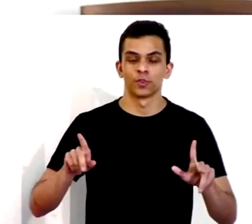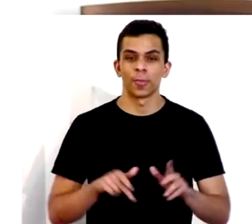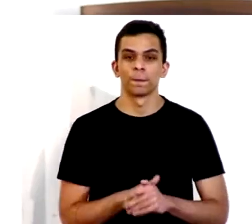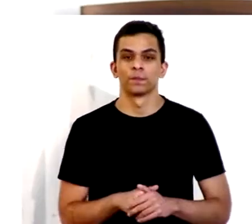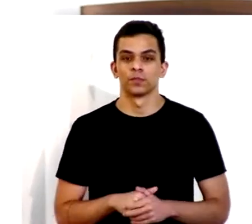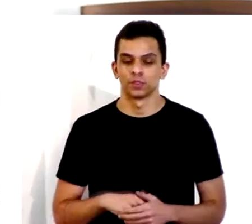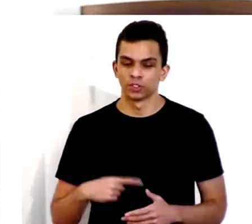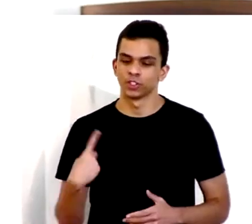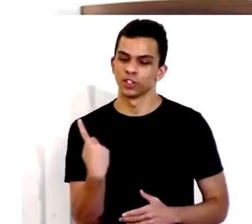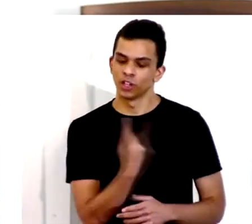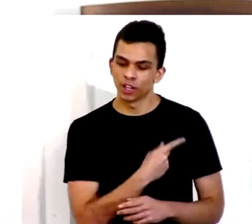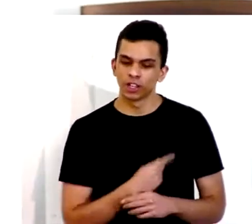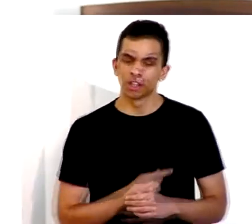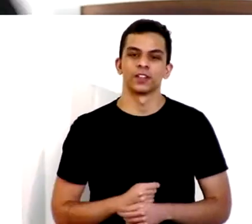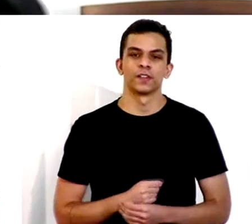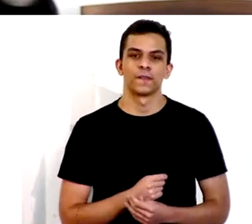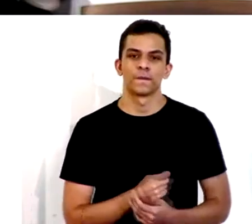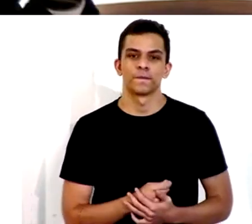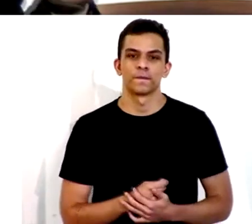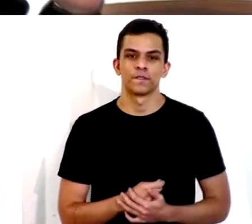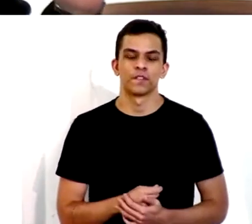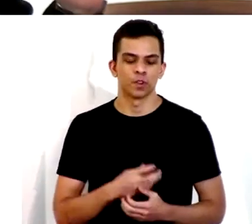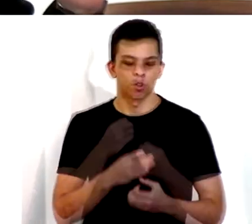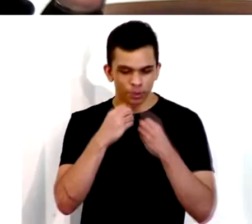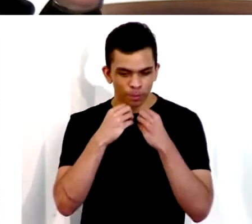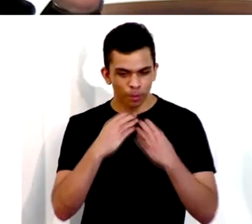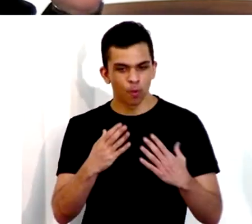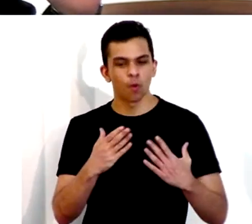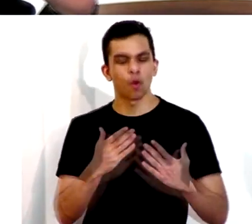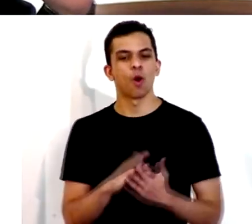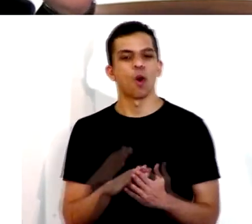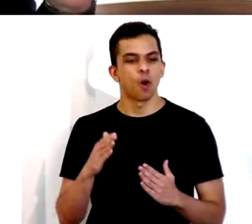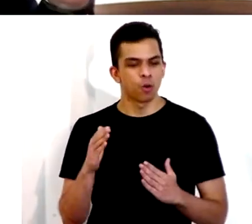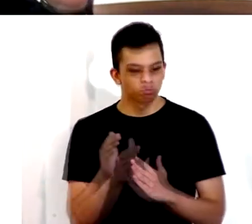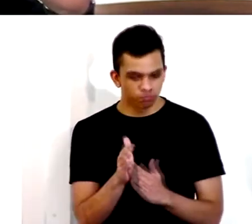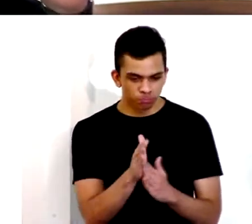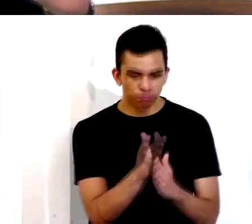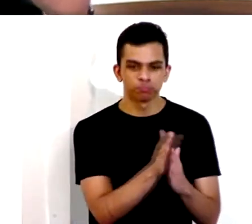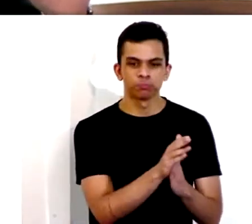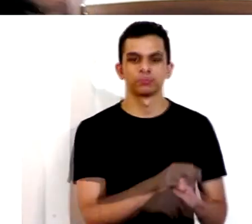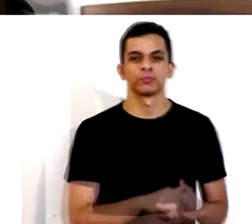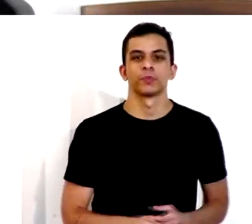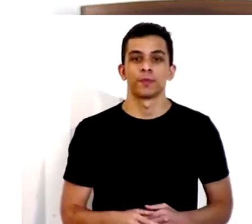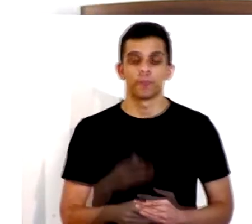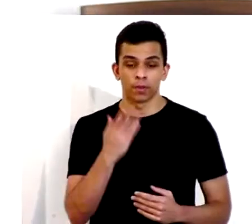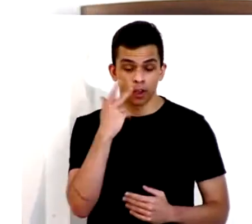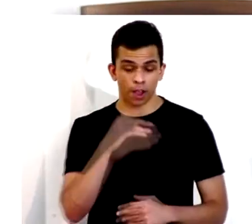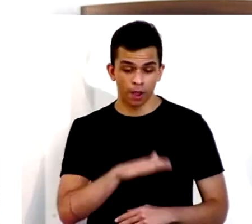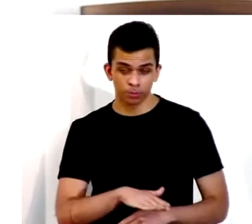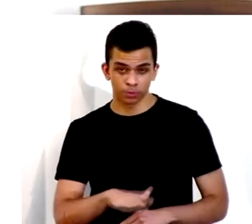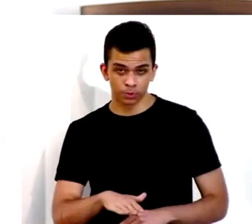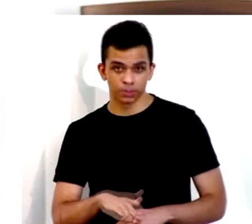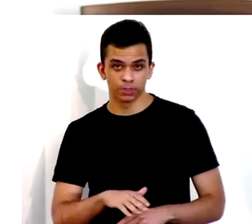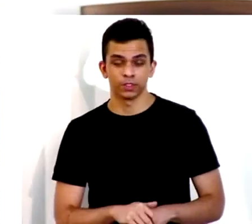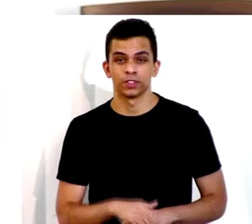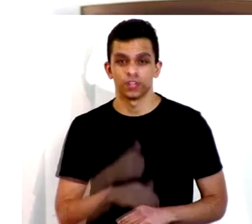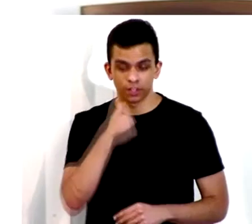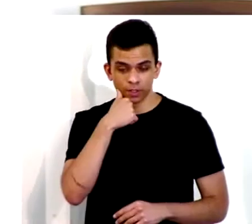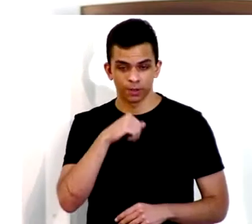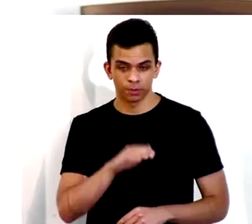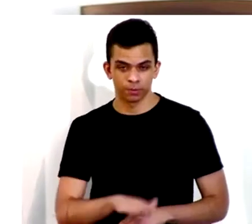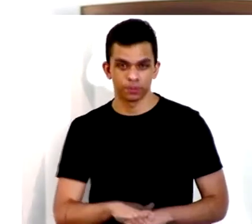e vai fazer a mesma coisa, porque chamou a atenção do papai e da mamãe, eu também quero chamar, então eu vou imitar a minha irmã.